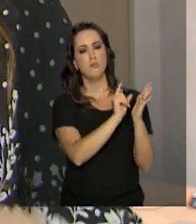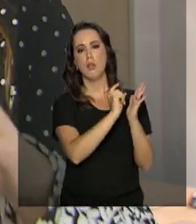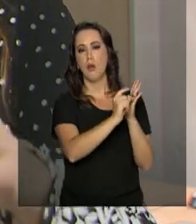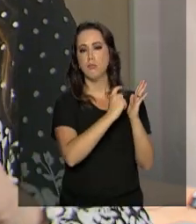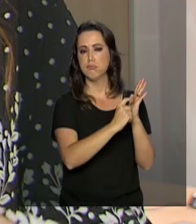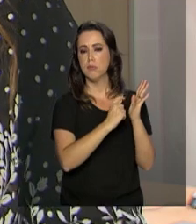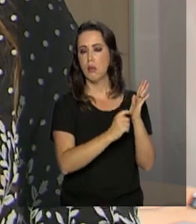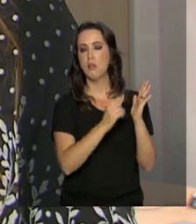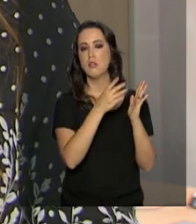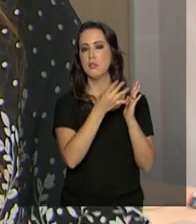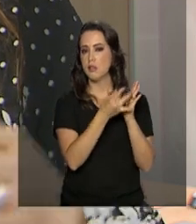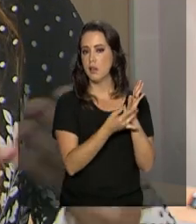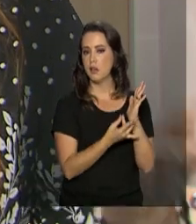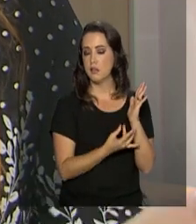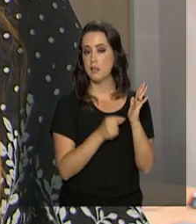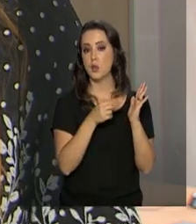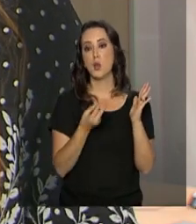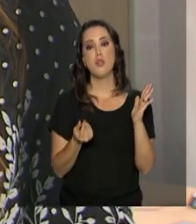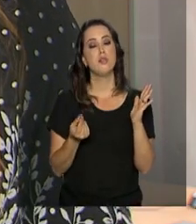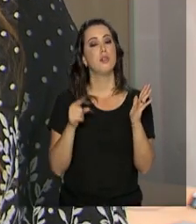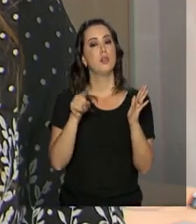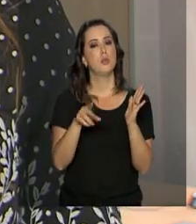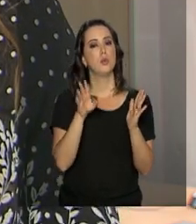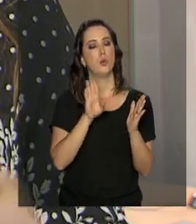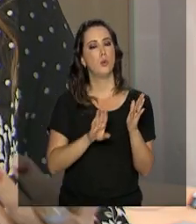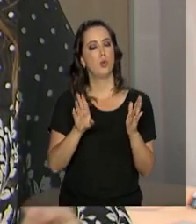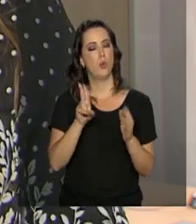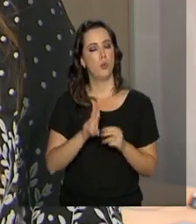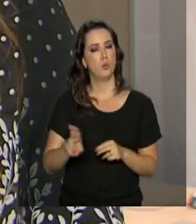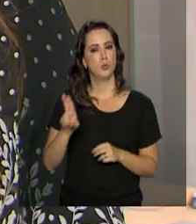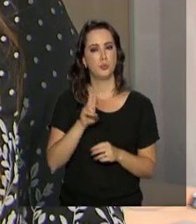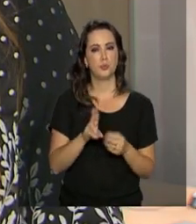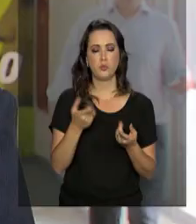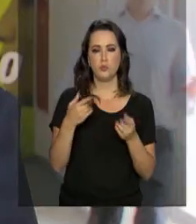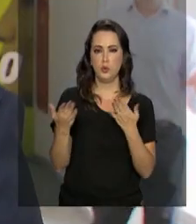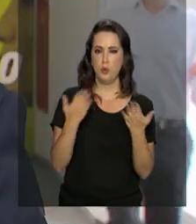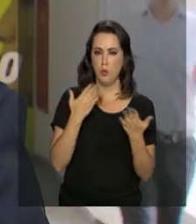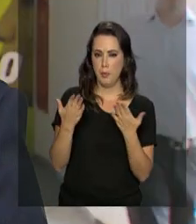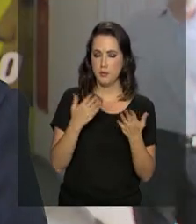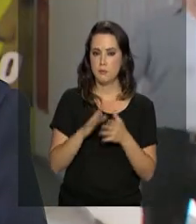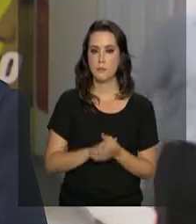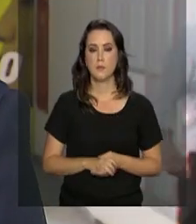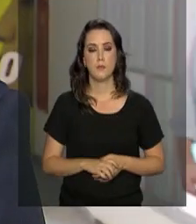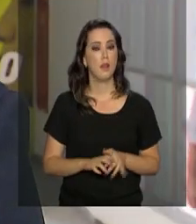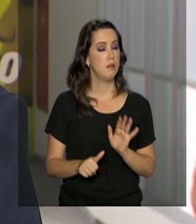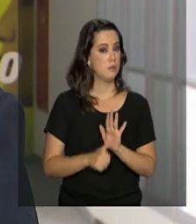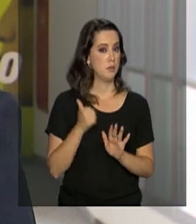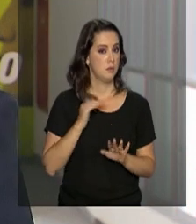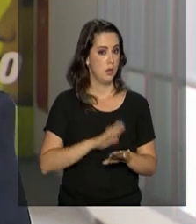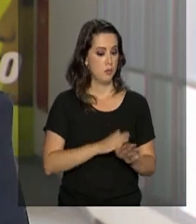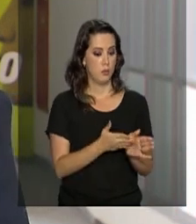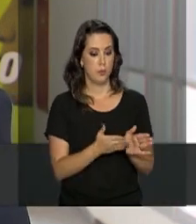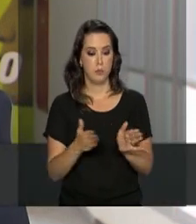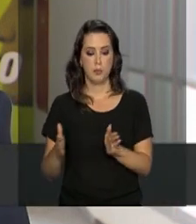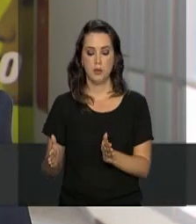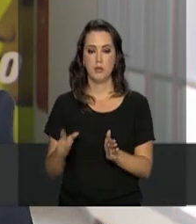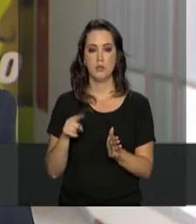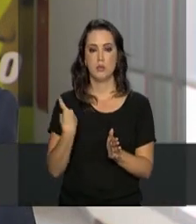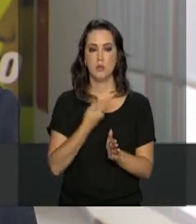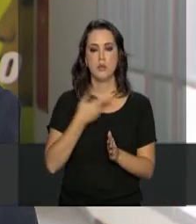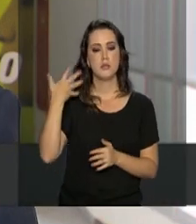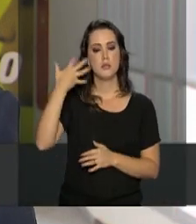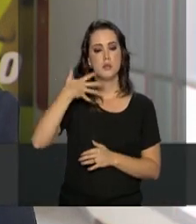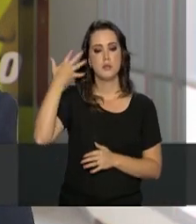e o valor da fatura utilizando simulações interativas nesse primeiro estágio do aplicativo nós